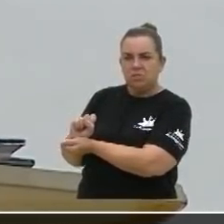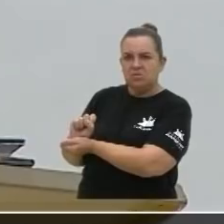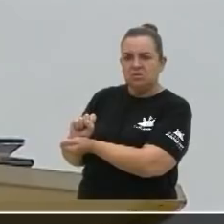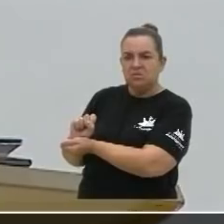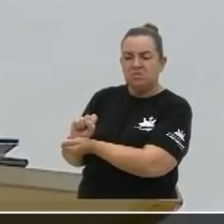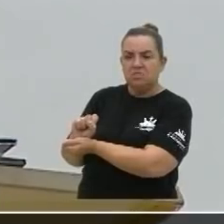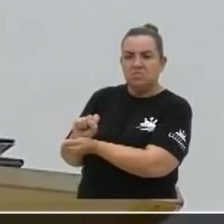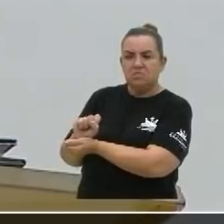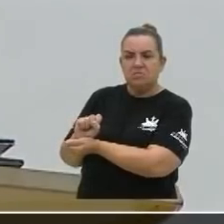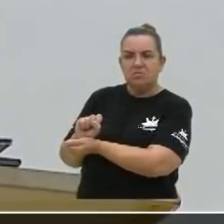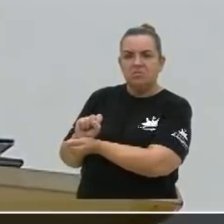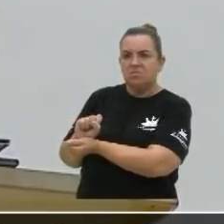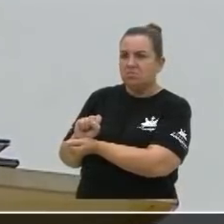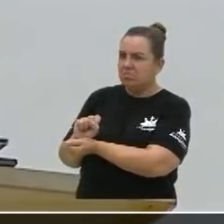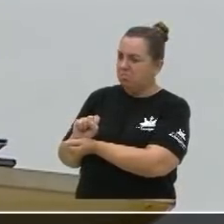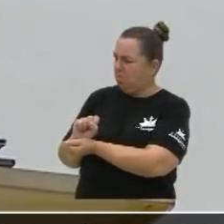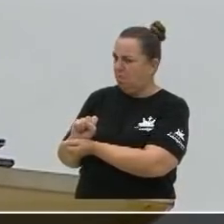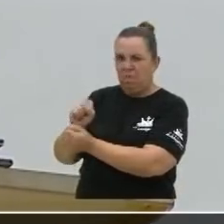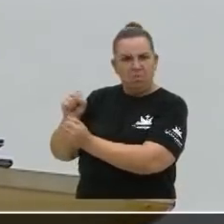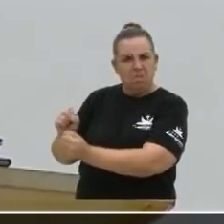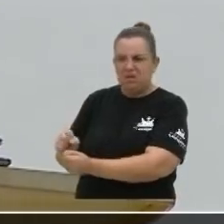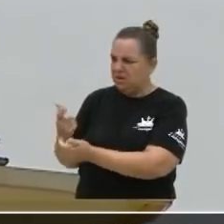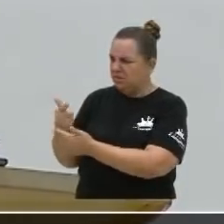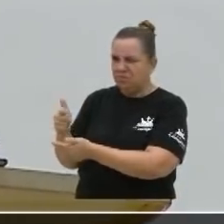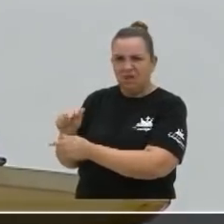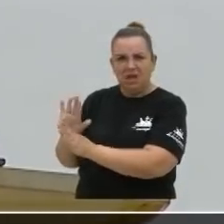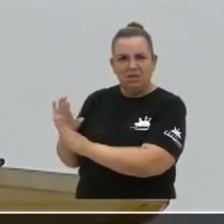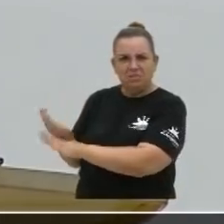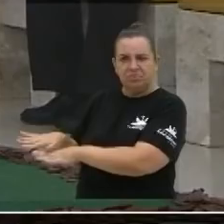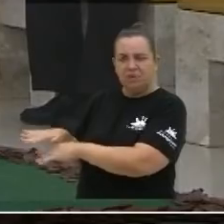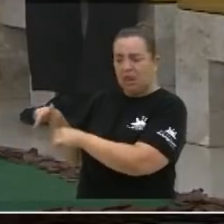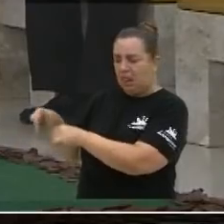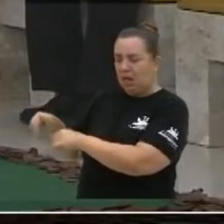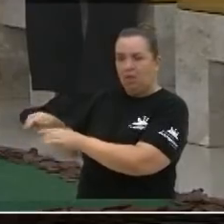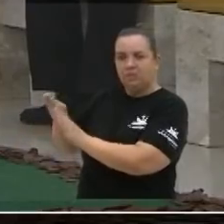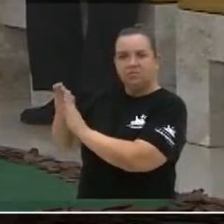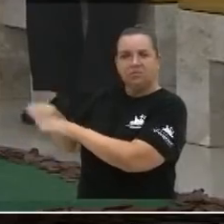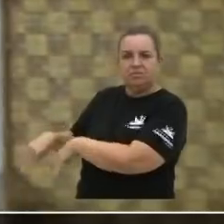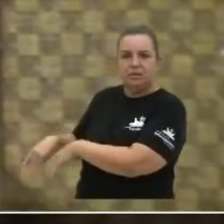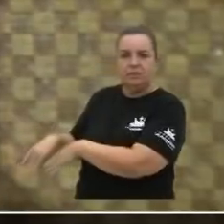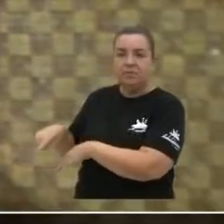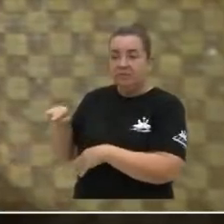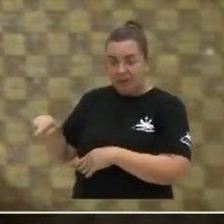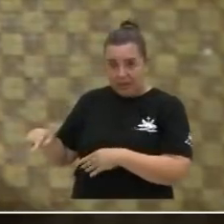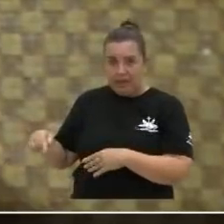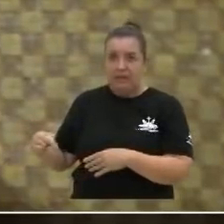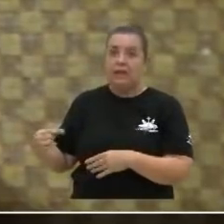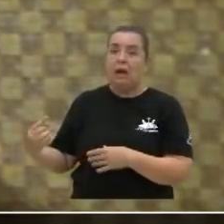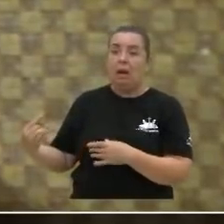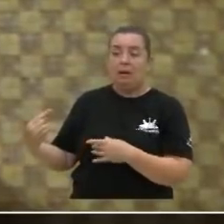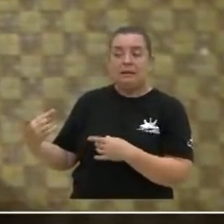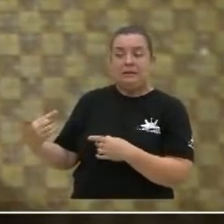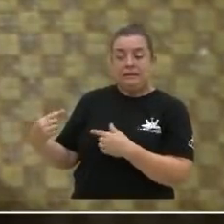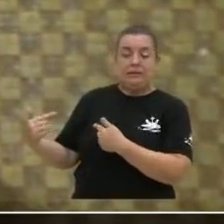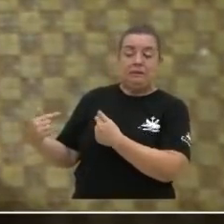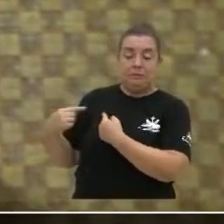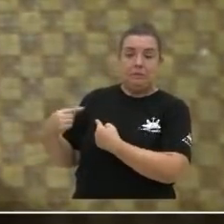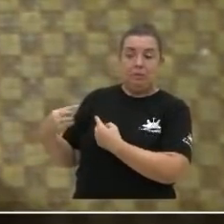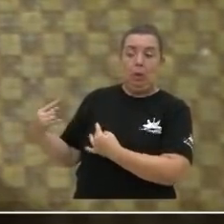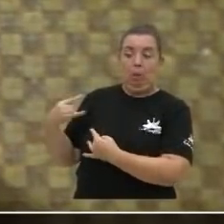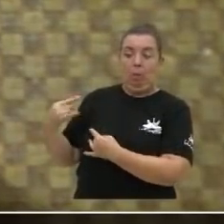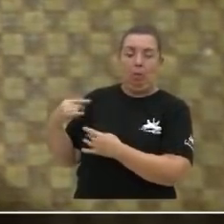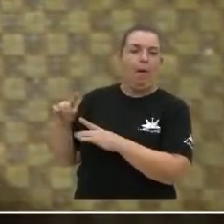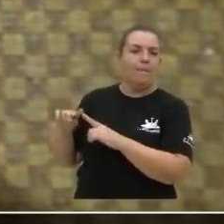prisioneiro, não tem poder sobre nós, nos influencia, mas não pode